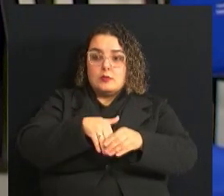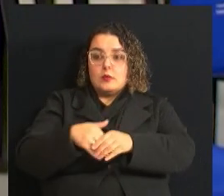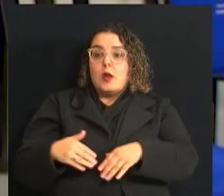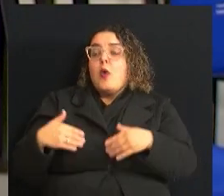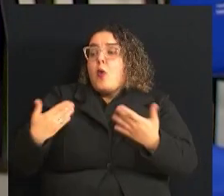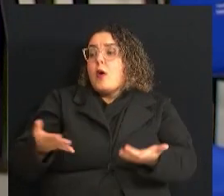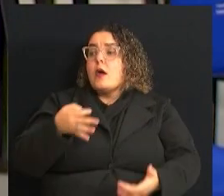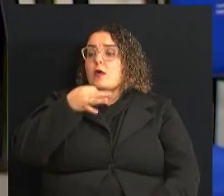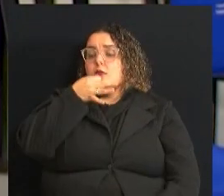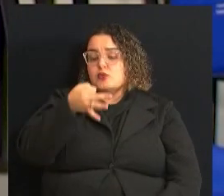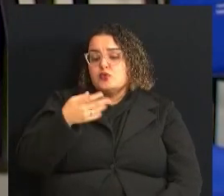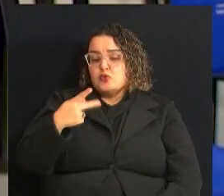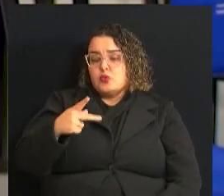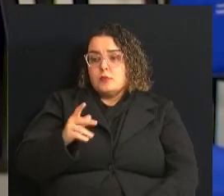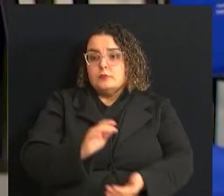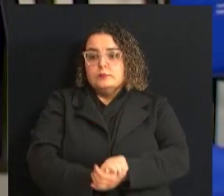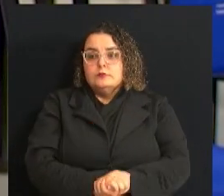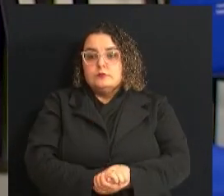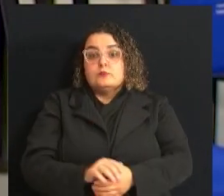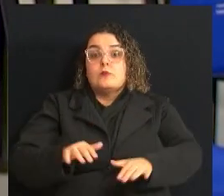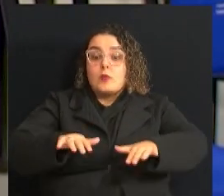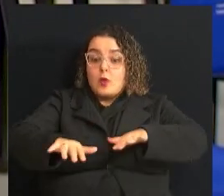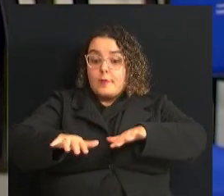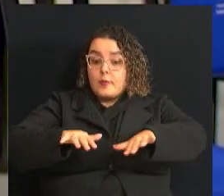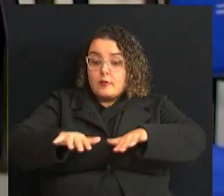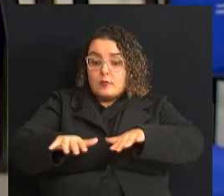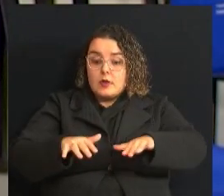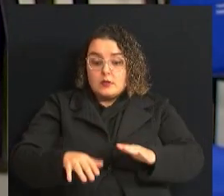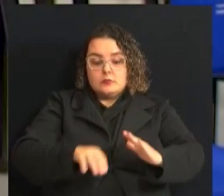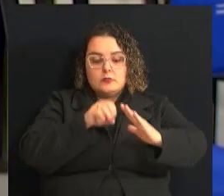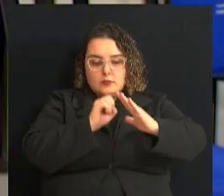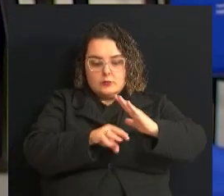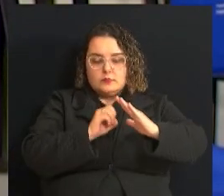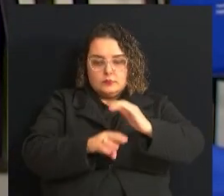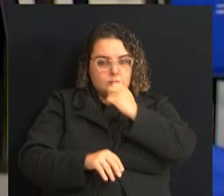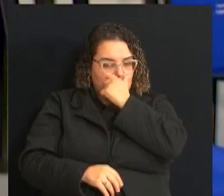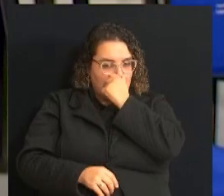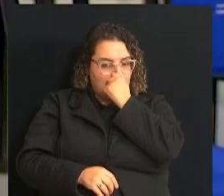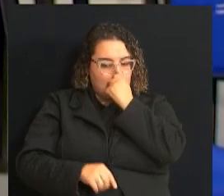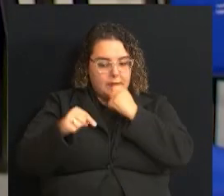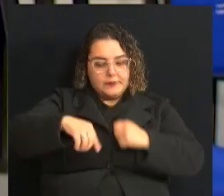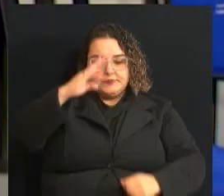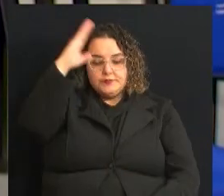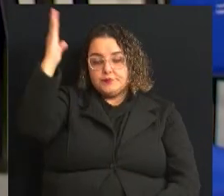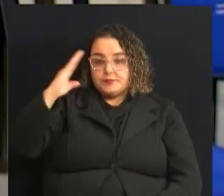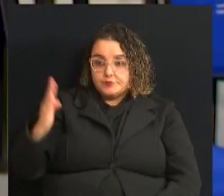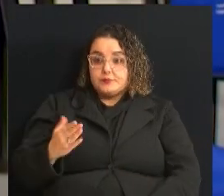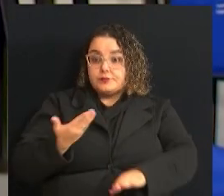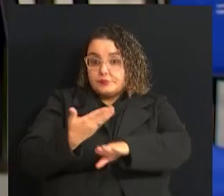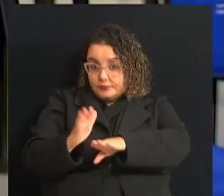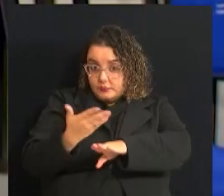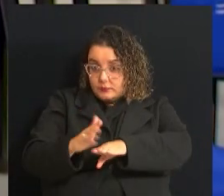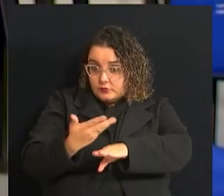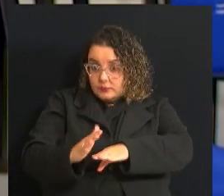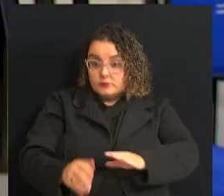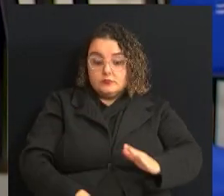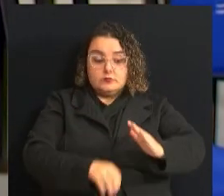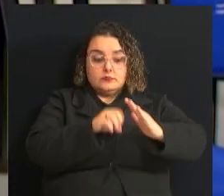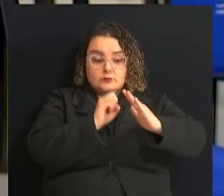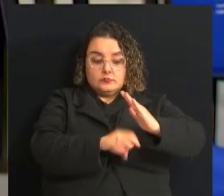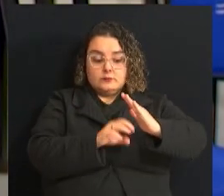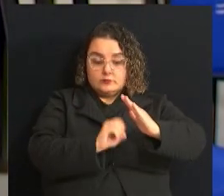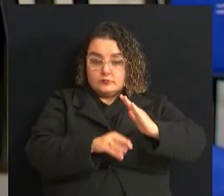sobre isso? Tá. O movimento da educação domiciliar no Brasil, ou a prática, né, da educação domiciliar, ela foi